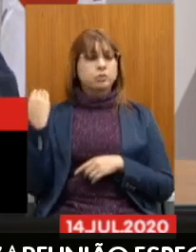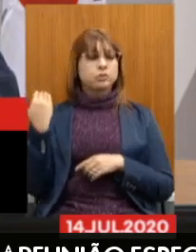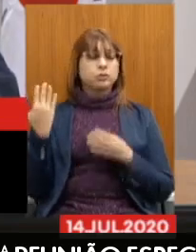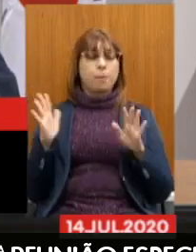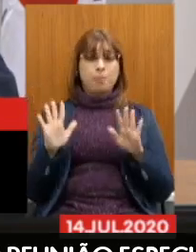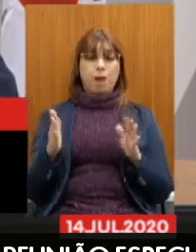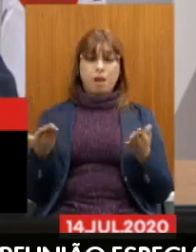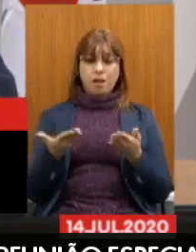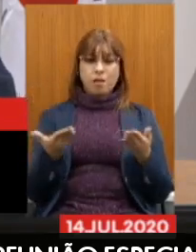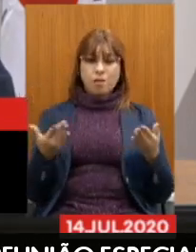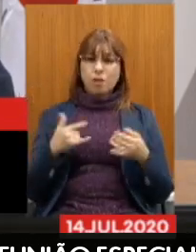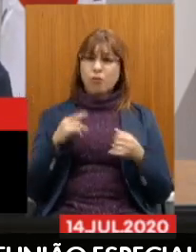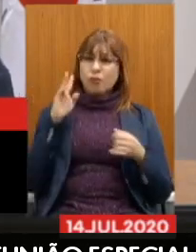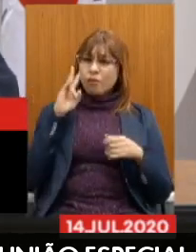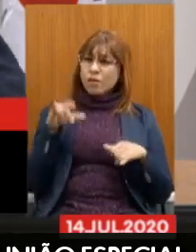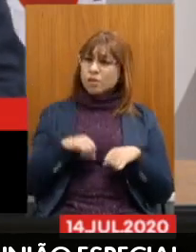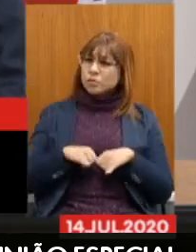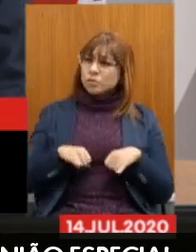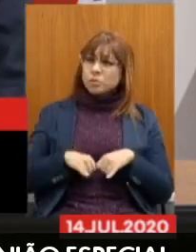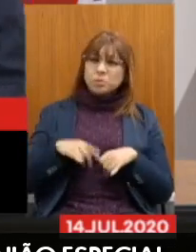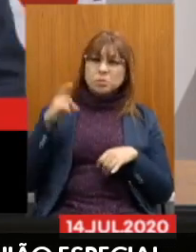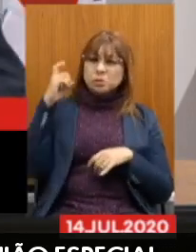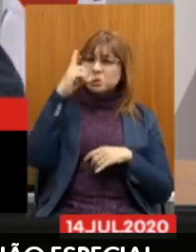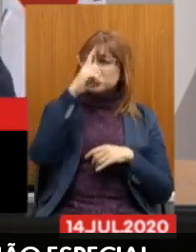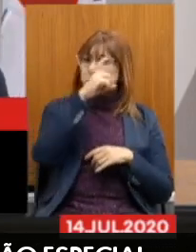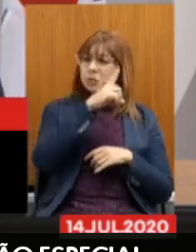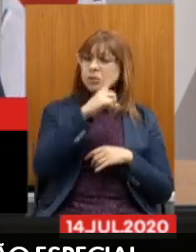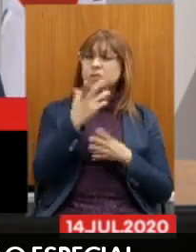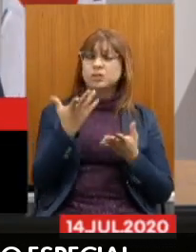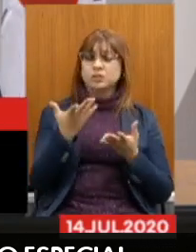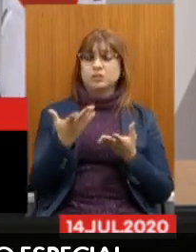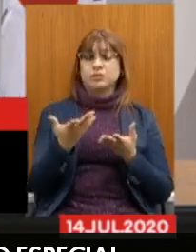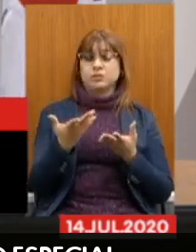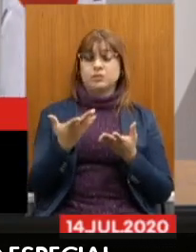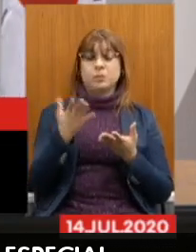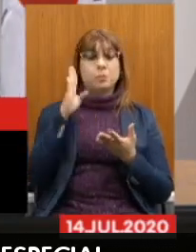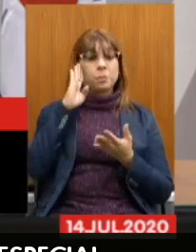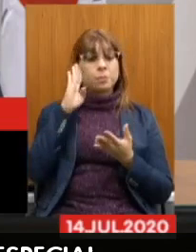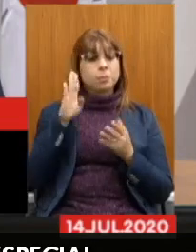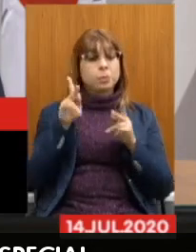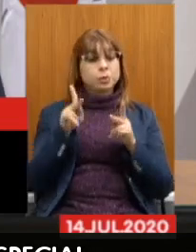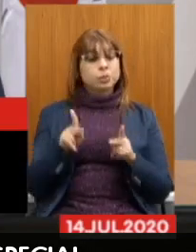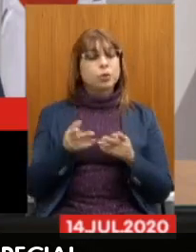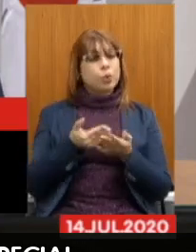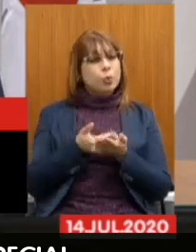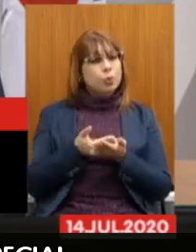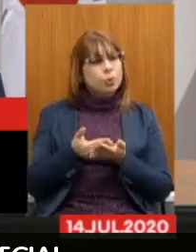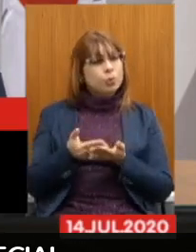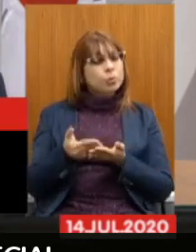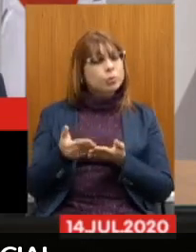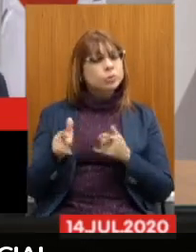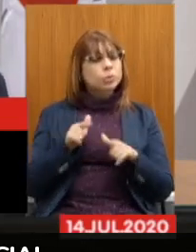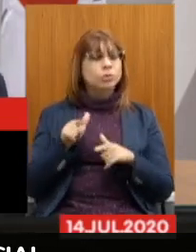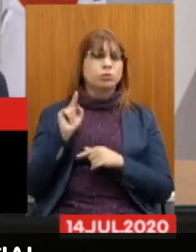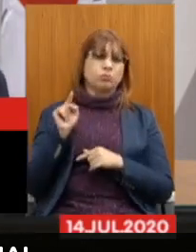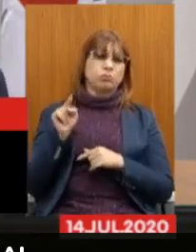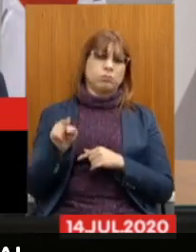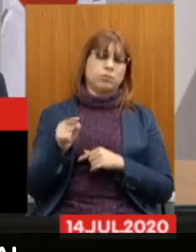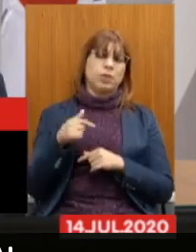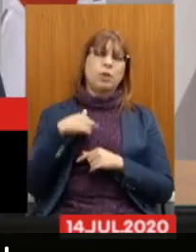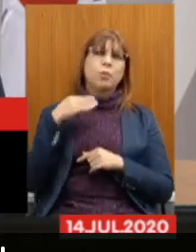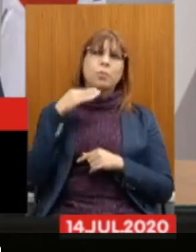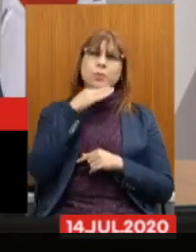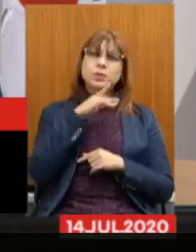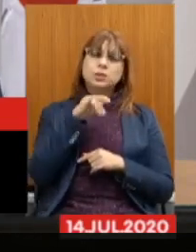muito sofrimento, pelo menos por aquelas pessoas que começaram o trabalho. Eu vejo, por